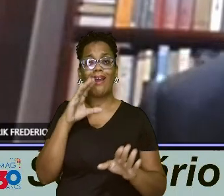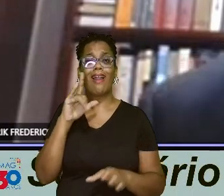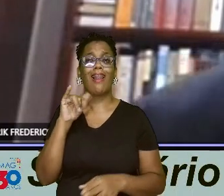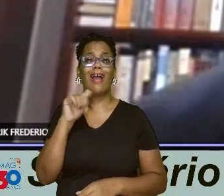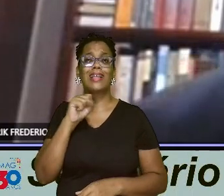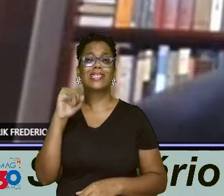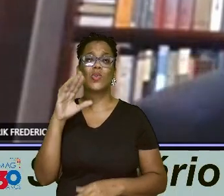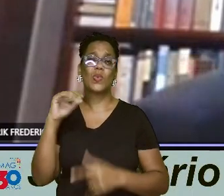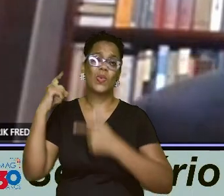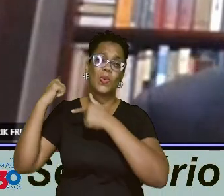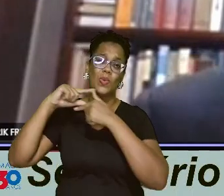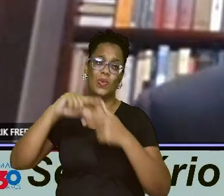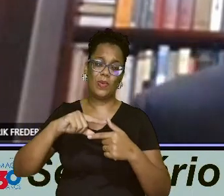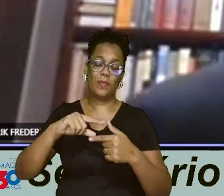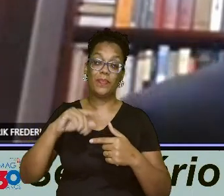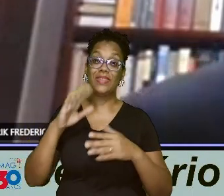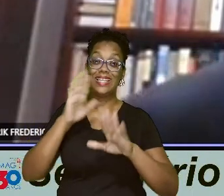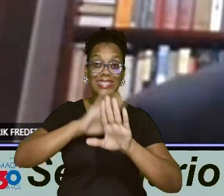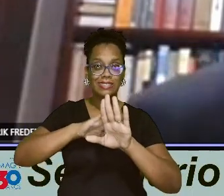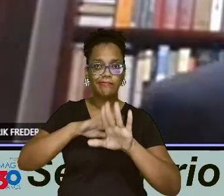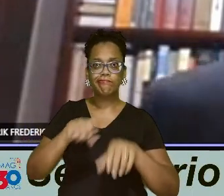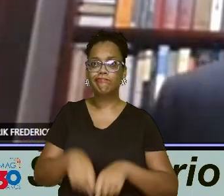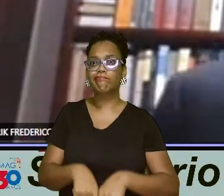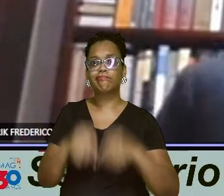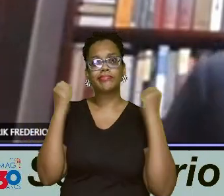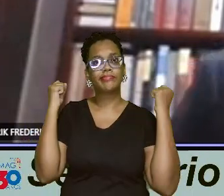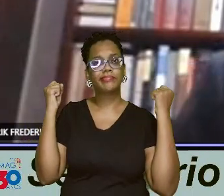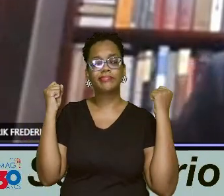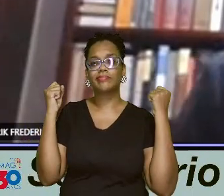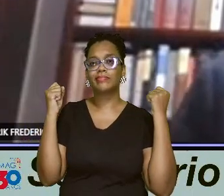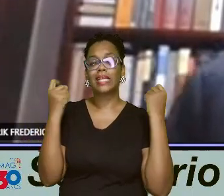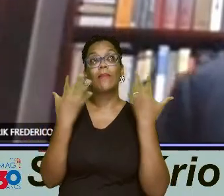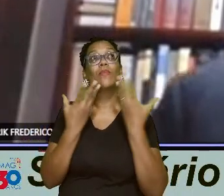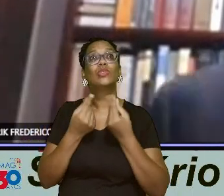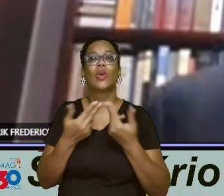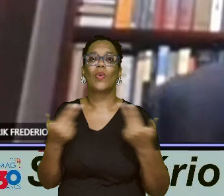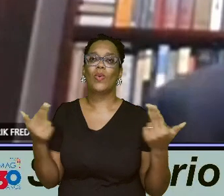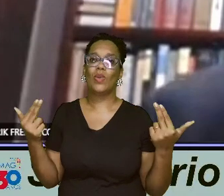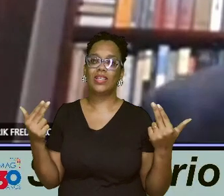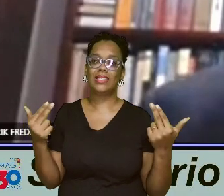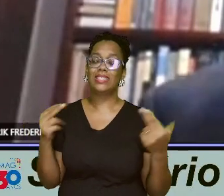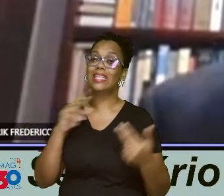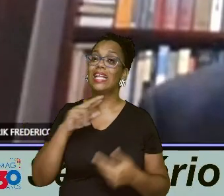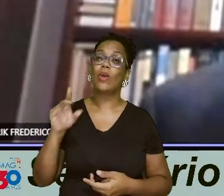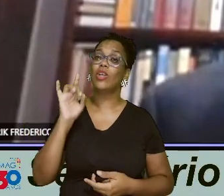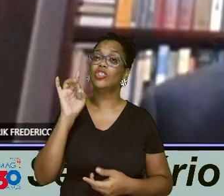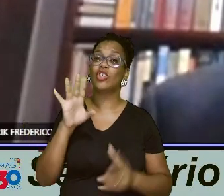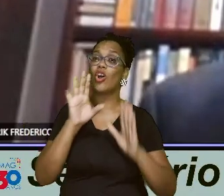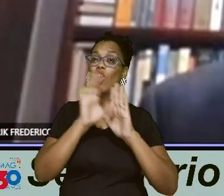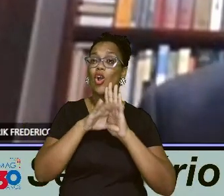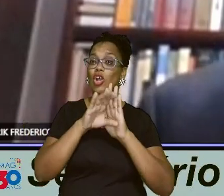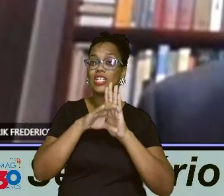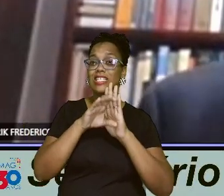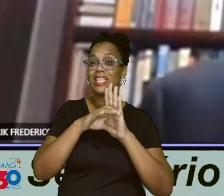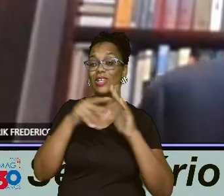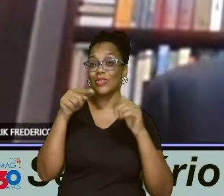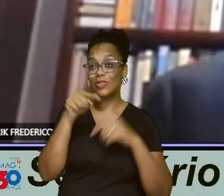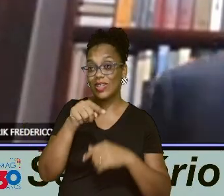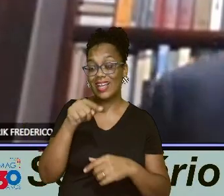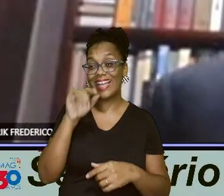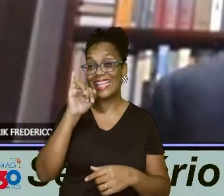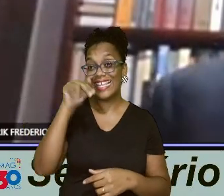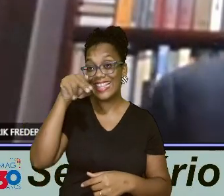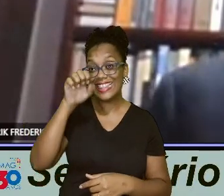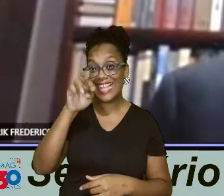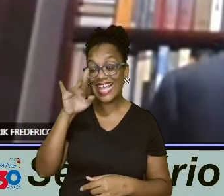tradicional. E o precedente rompe com muita coisa, não só com o conceito de inércia, ele rompe com a visão